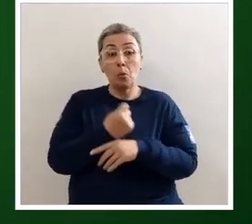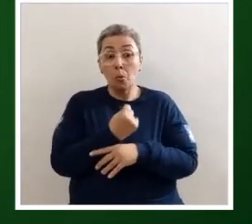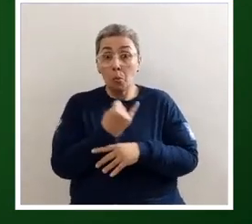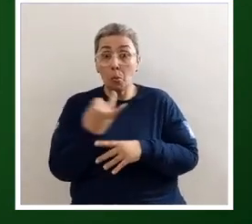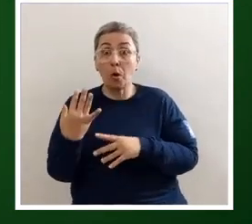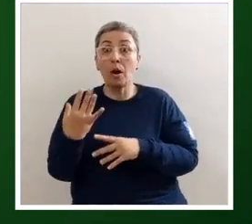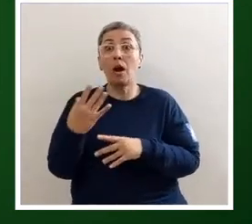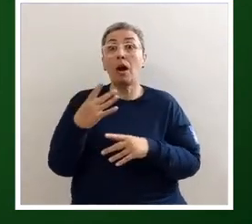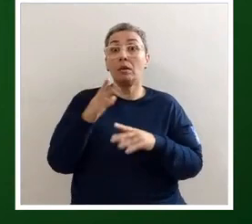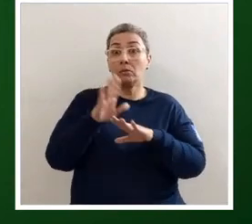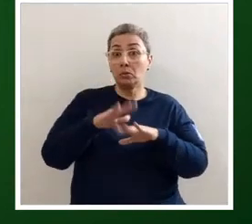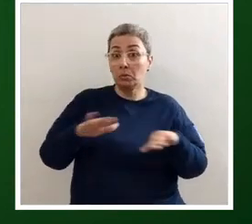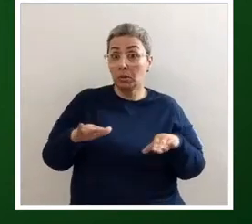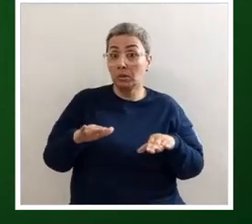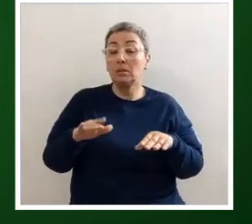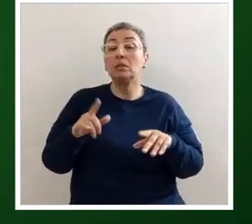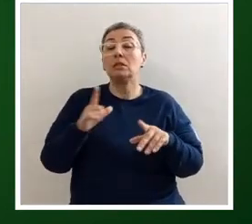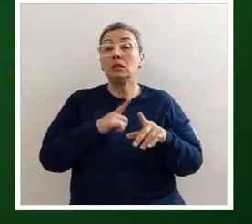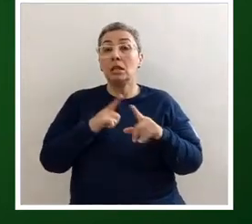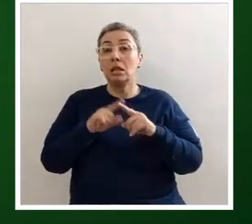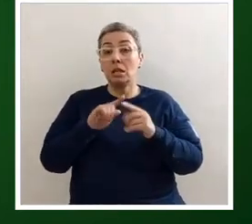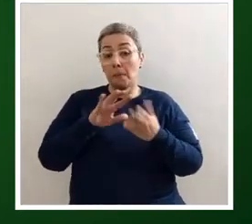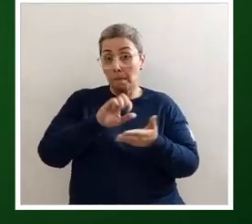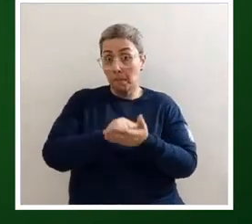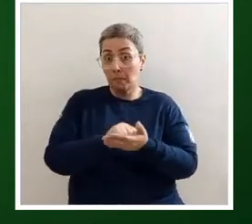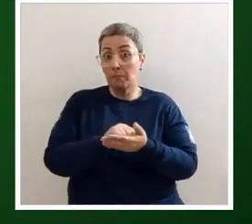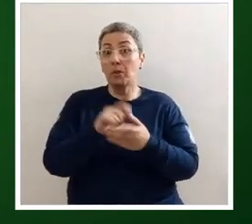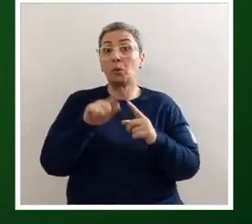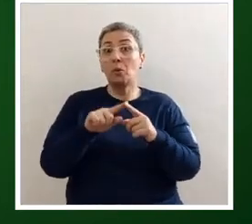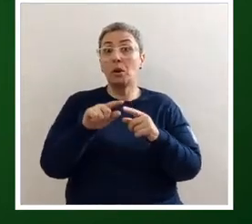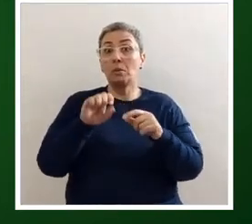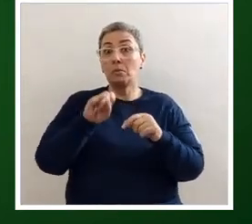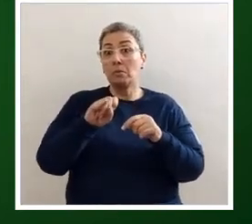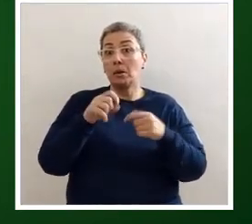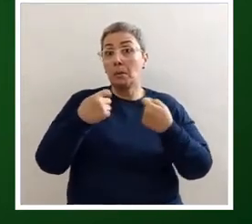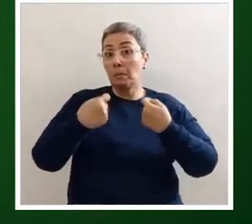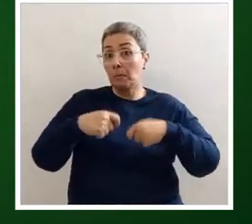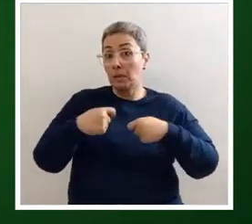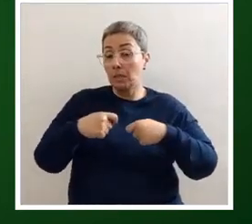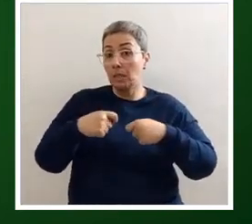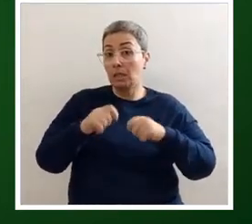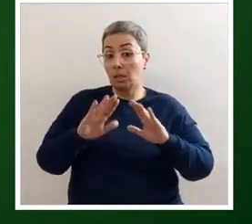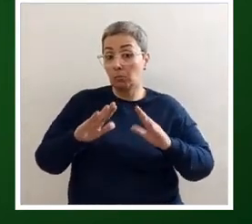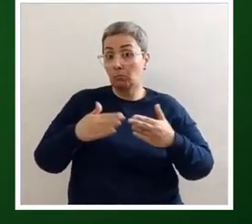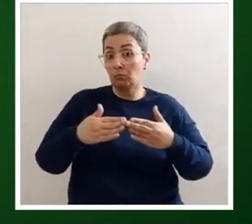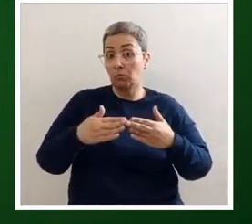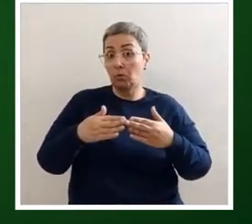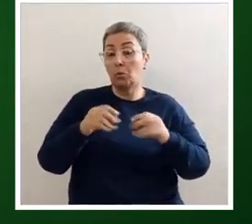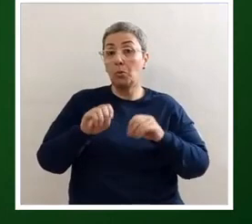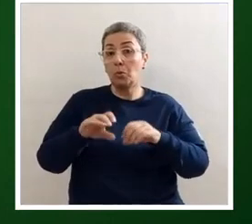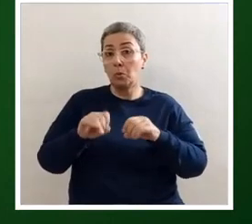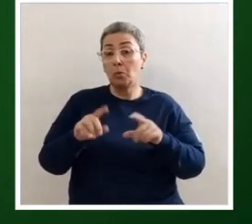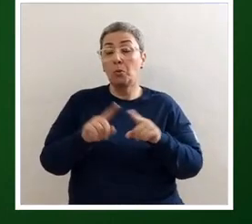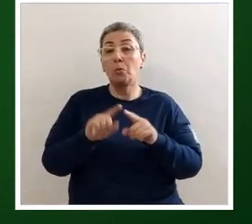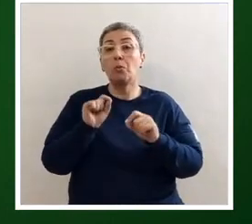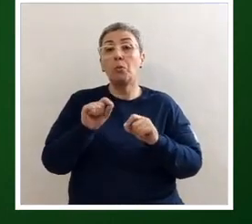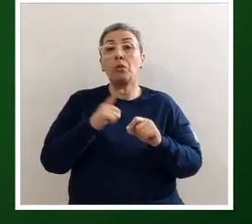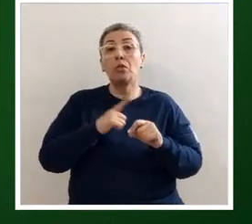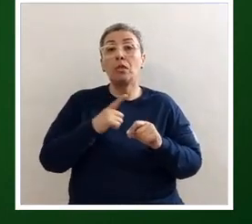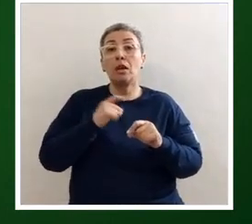de crianças que nós temos é matriculadas com necessidades especiais nós temos